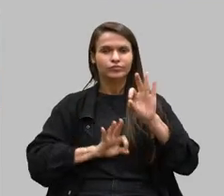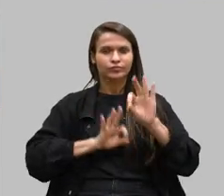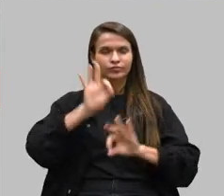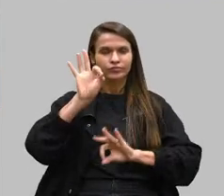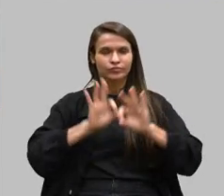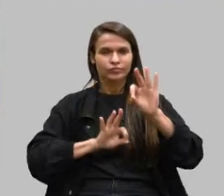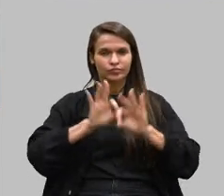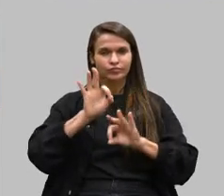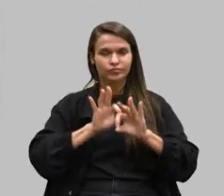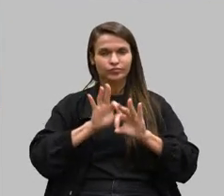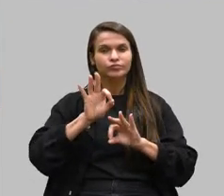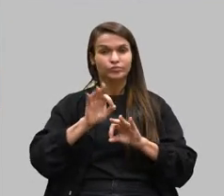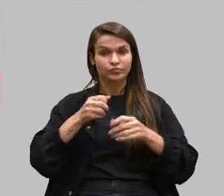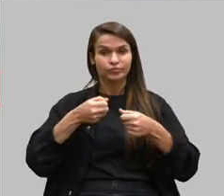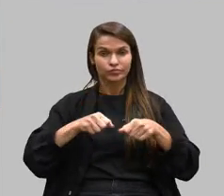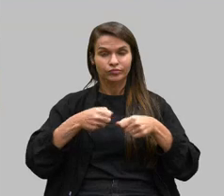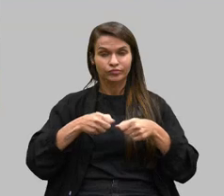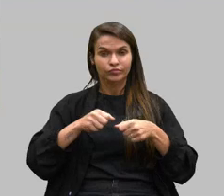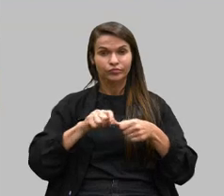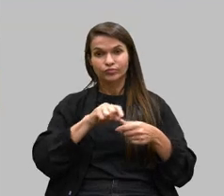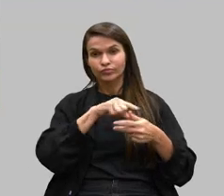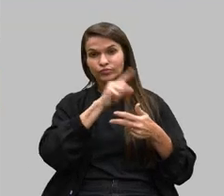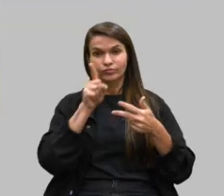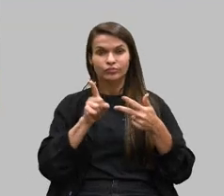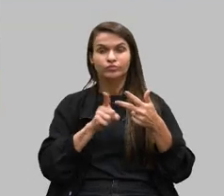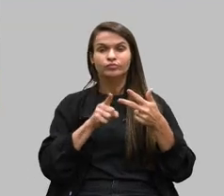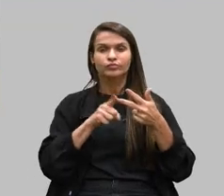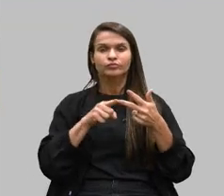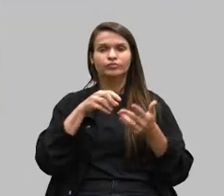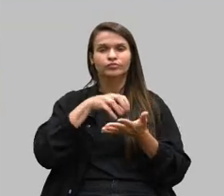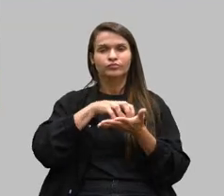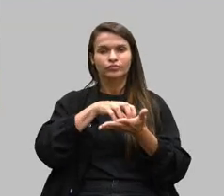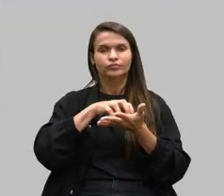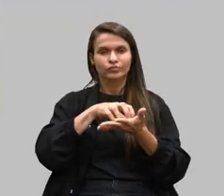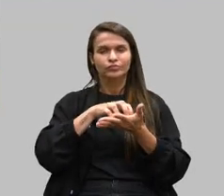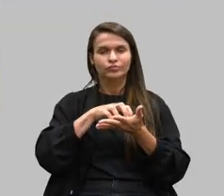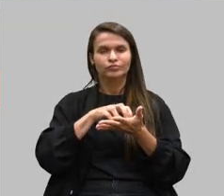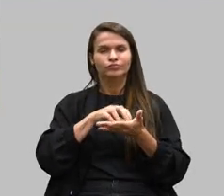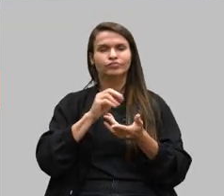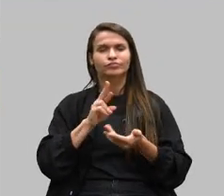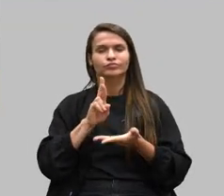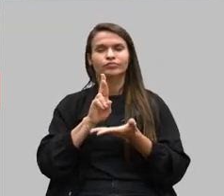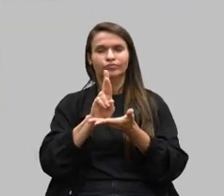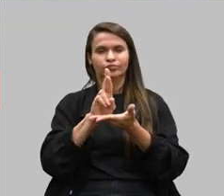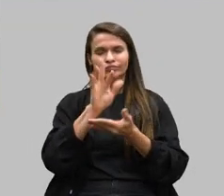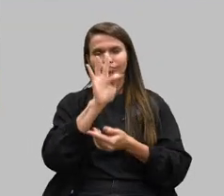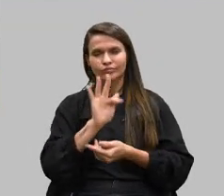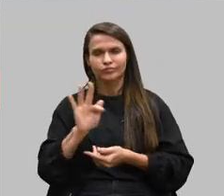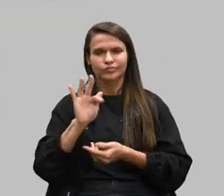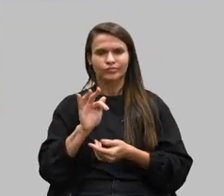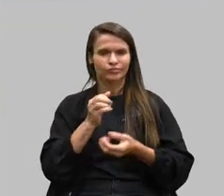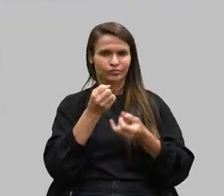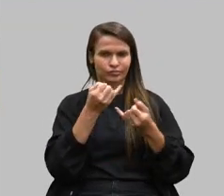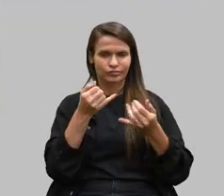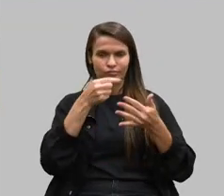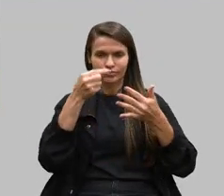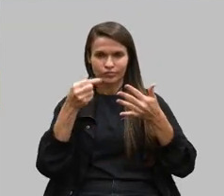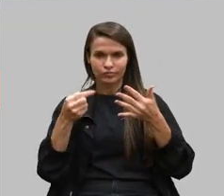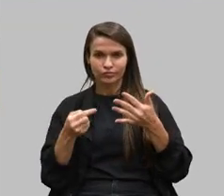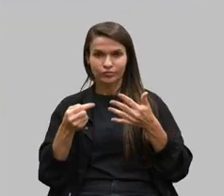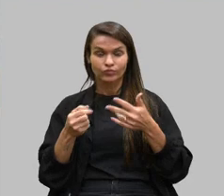necessários o terceiro setor as entidades representativas as Confederações federações dentre outros O Poder